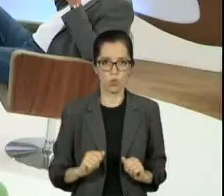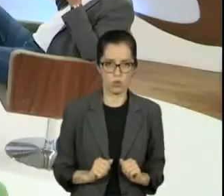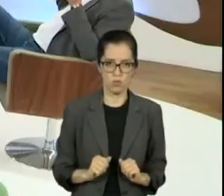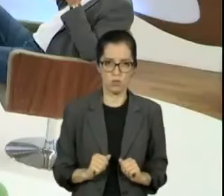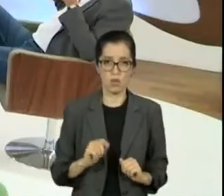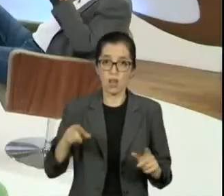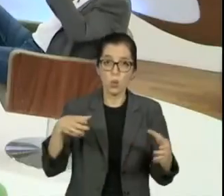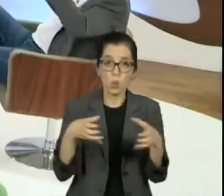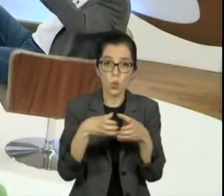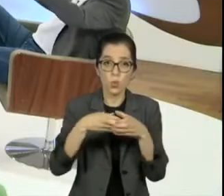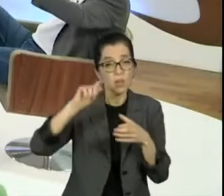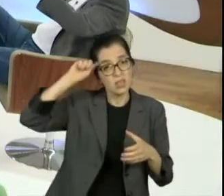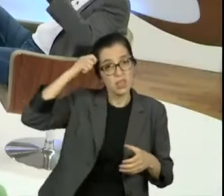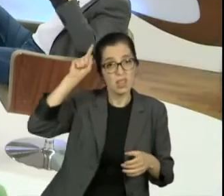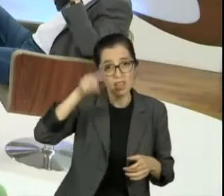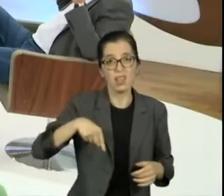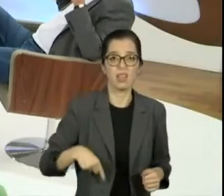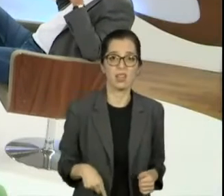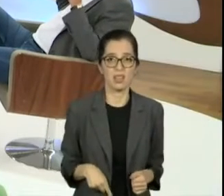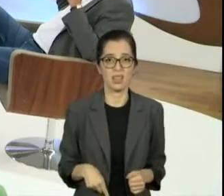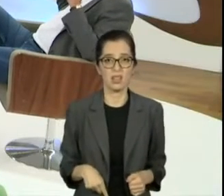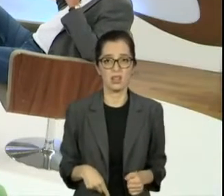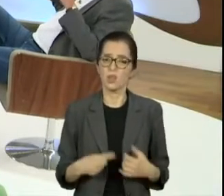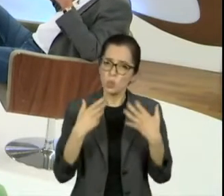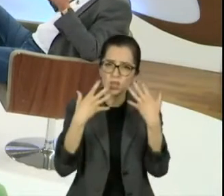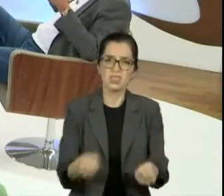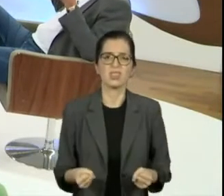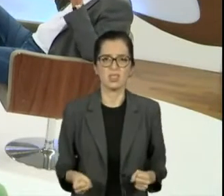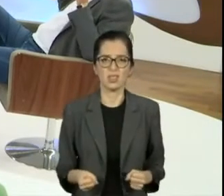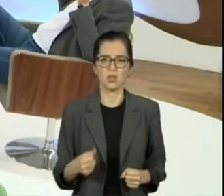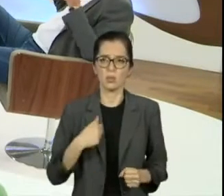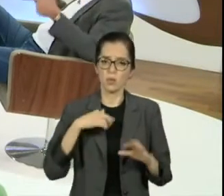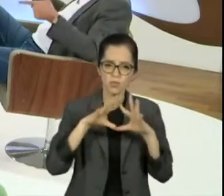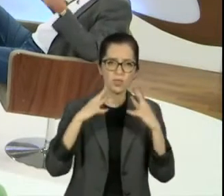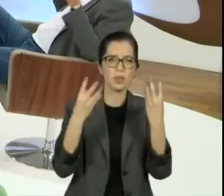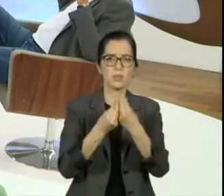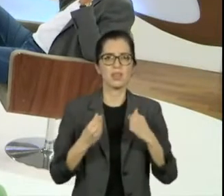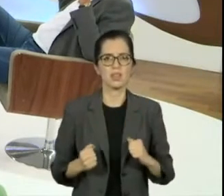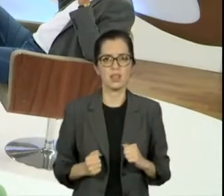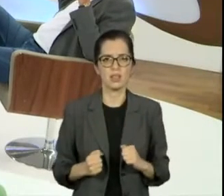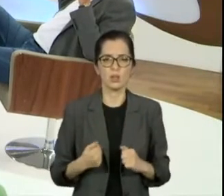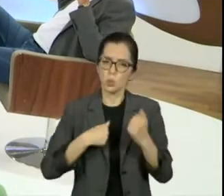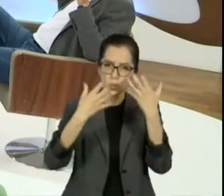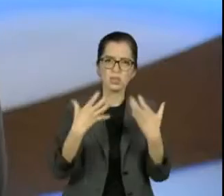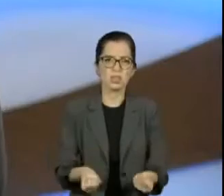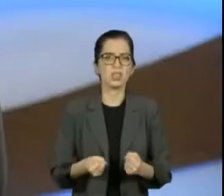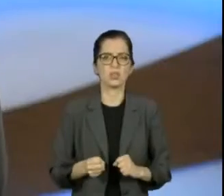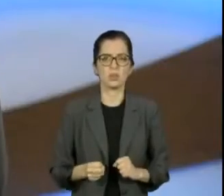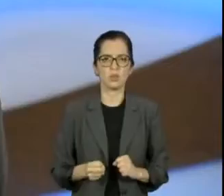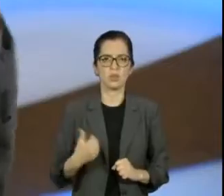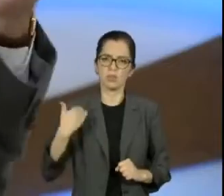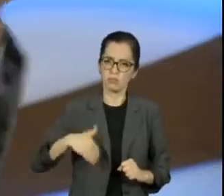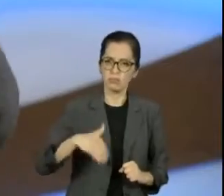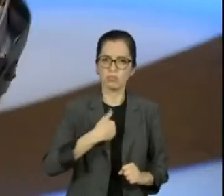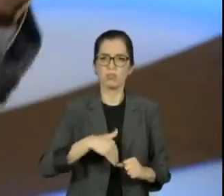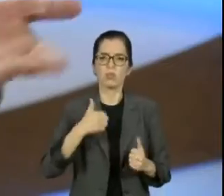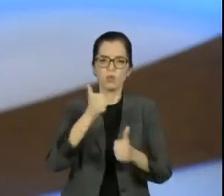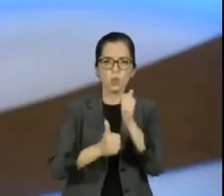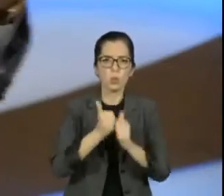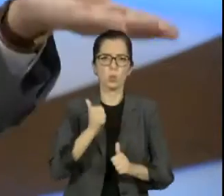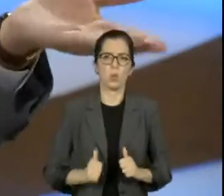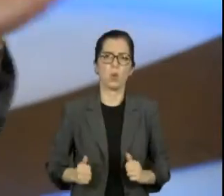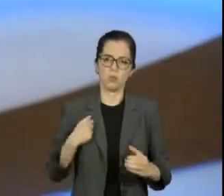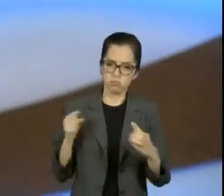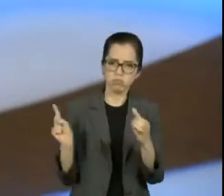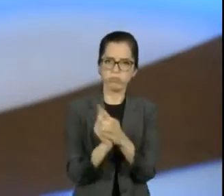Atlético. E aí nasceu o Atlético na nossa vida, que era os Fileto, a família Fileto. Então, o que eu vou fazer